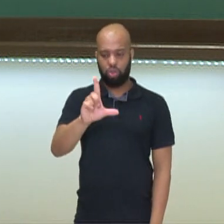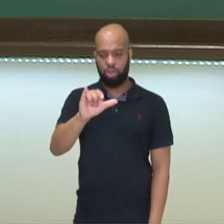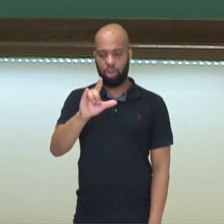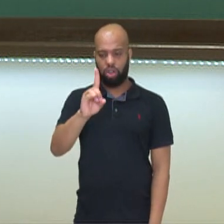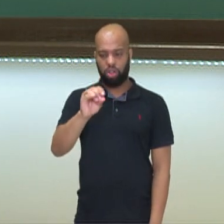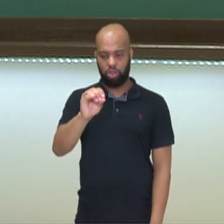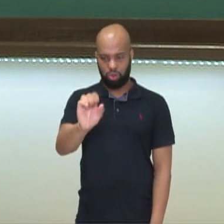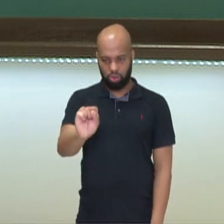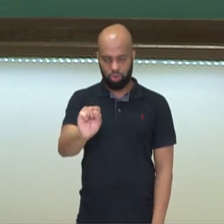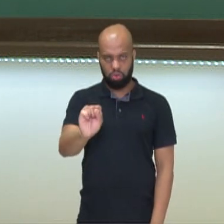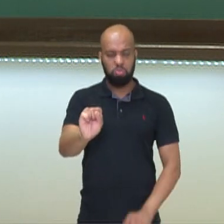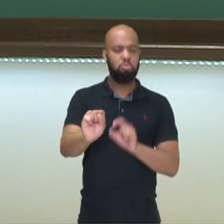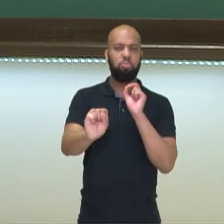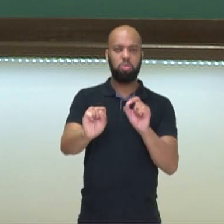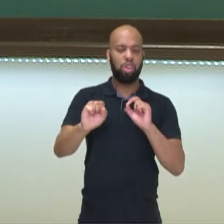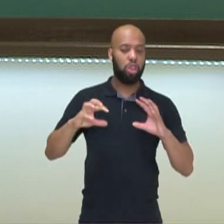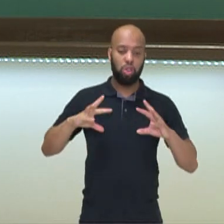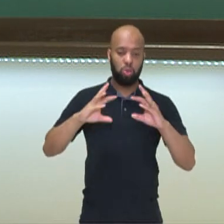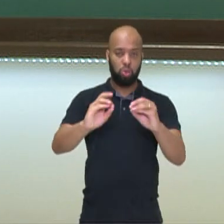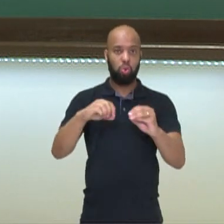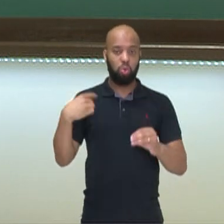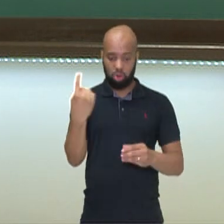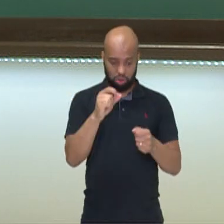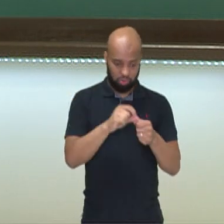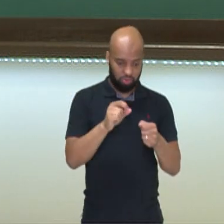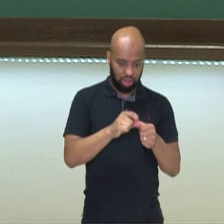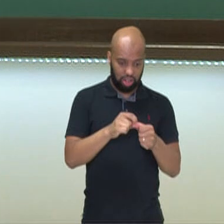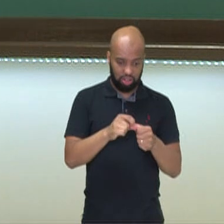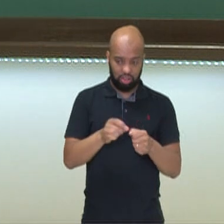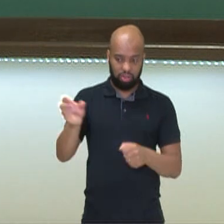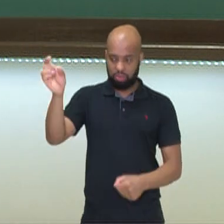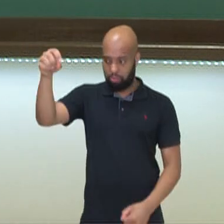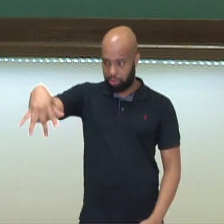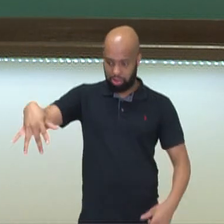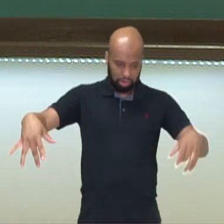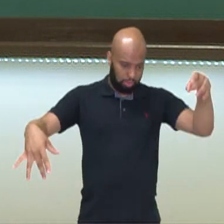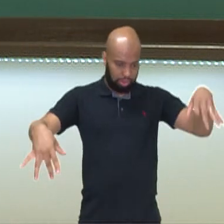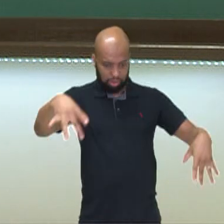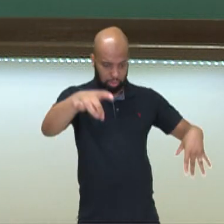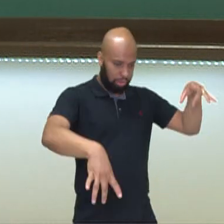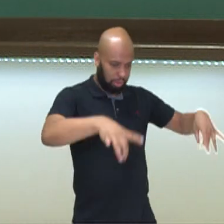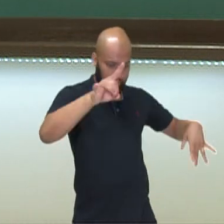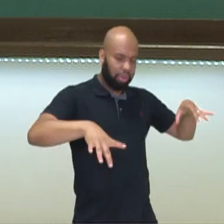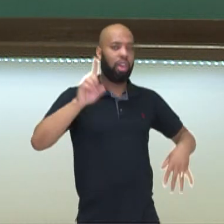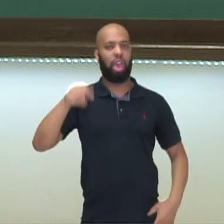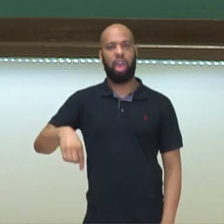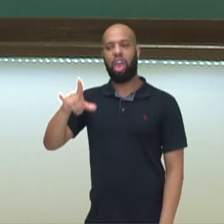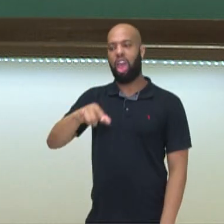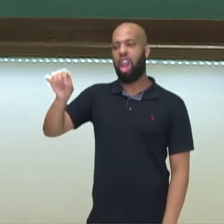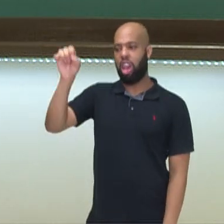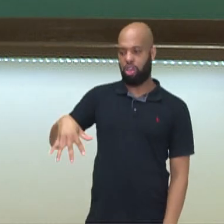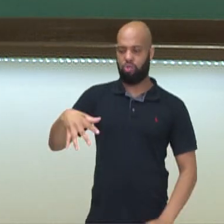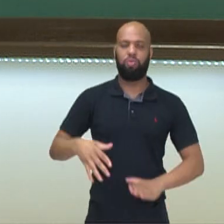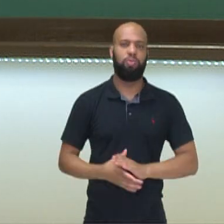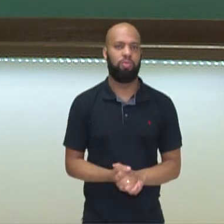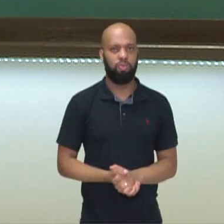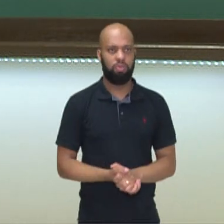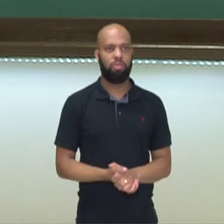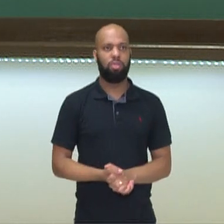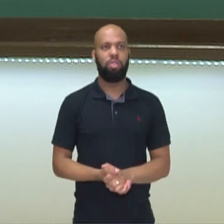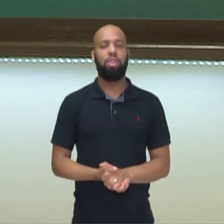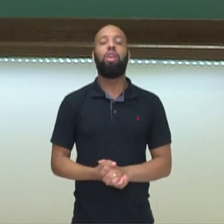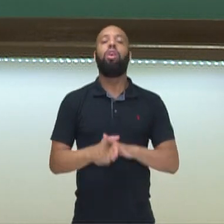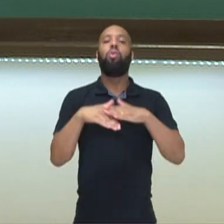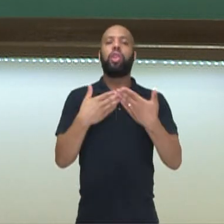descartamos. Agora, perceba, minha gente, raciocina aí comigo, pensa aqui. Quanto